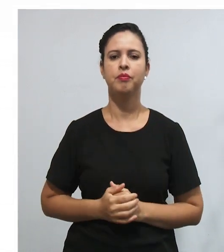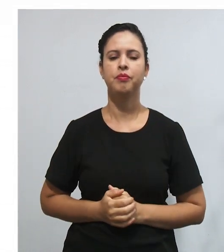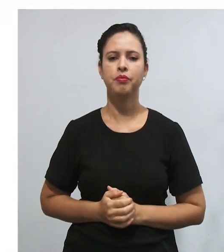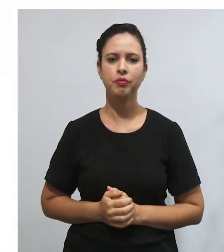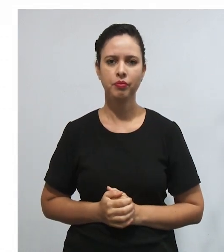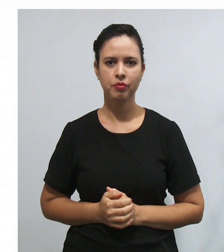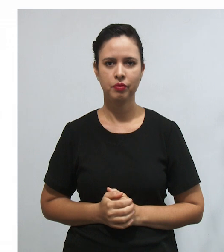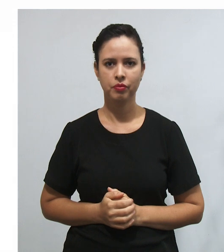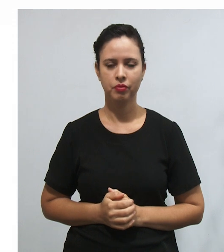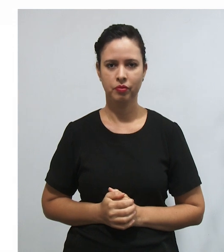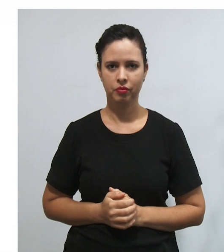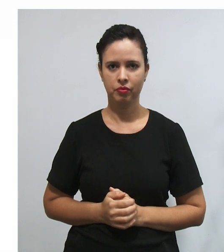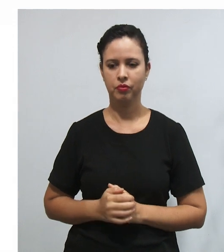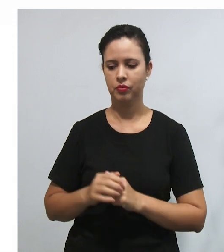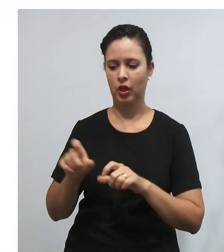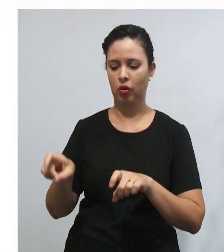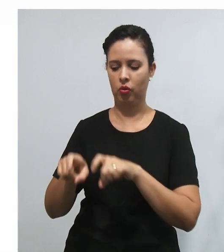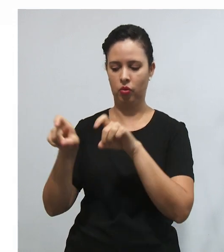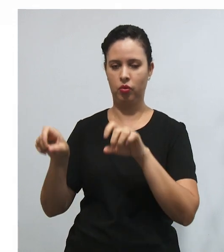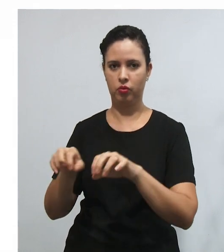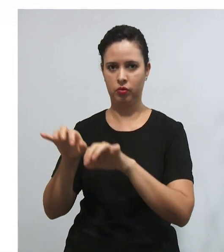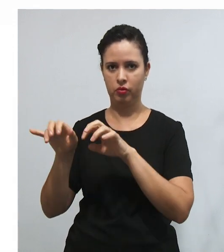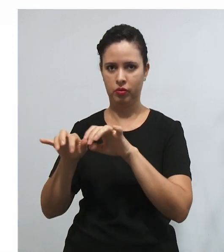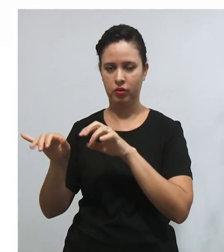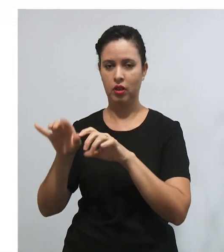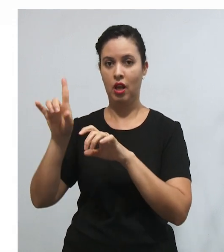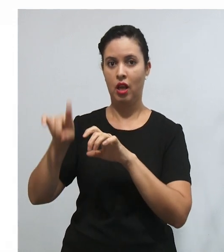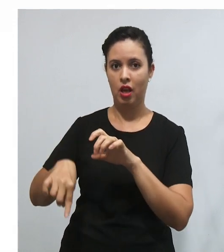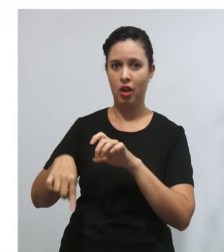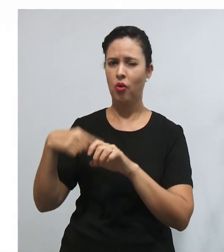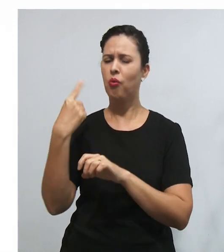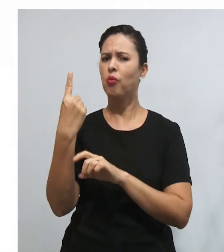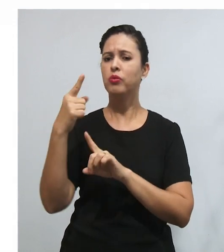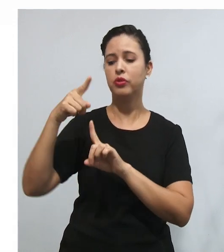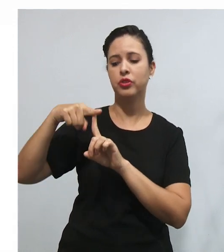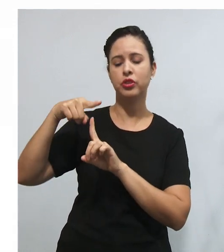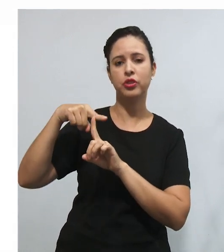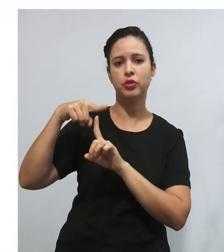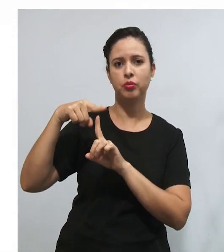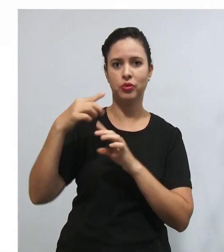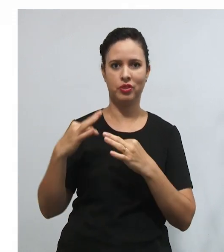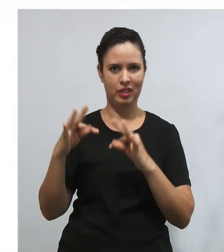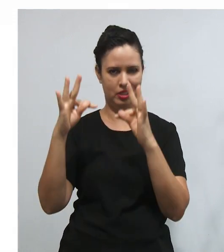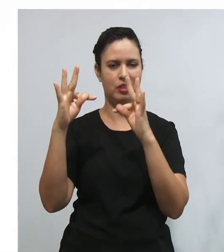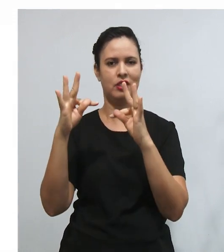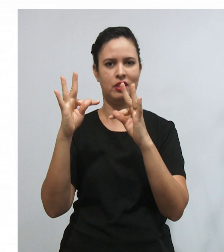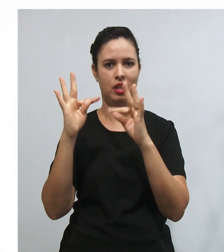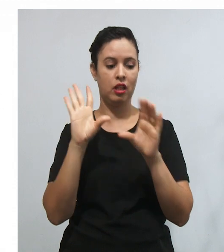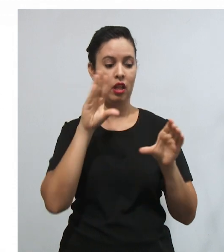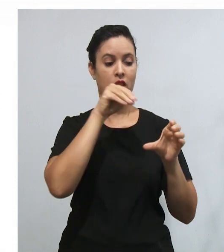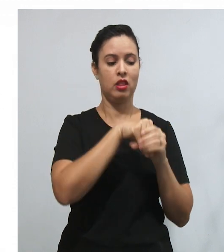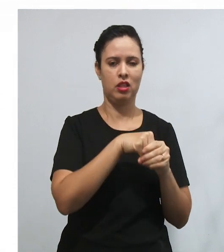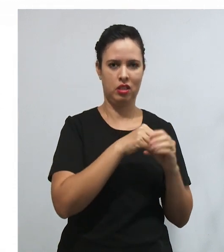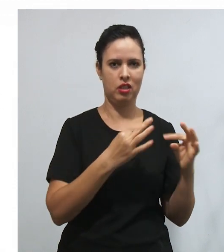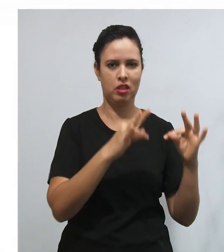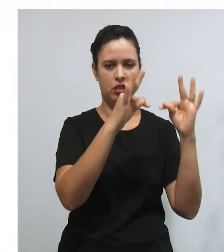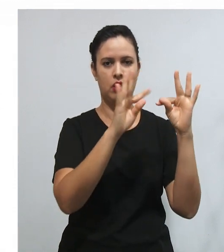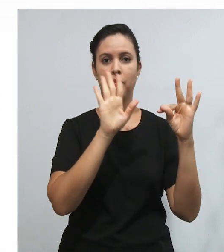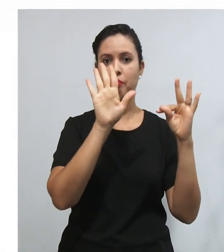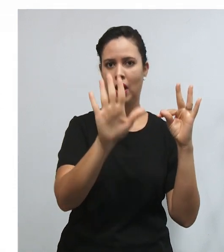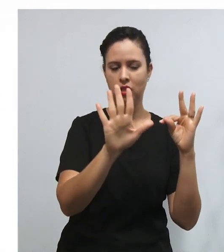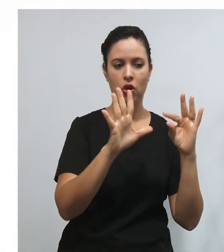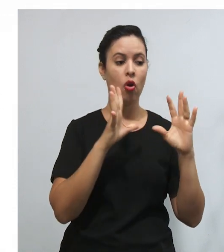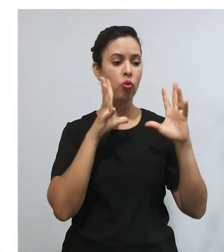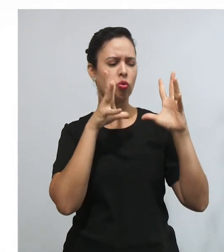a informática seja uma das formas de tecnologia, você deve ter em mente que